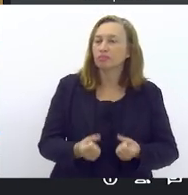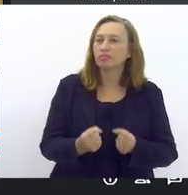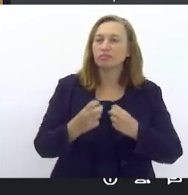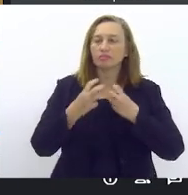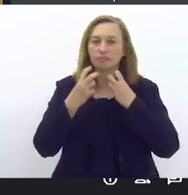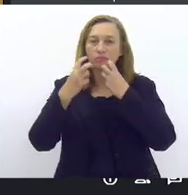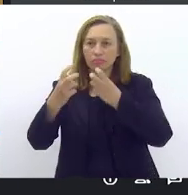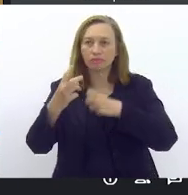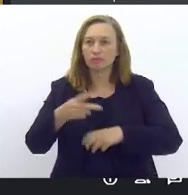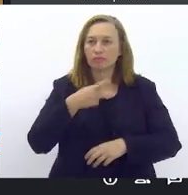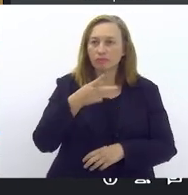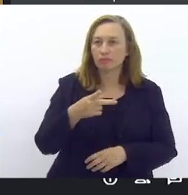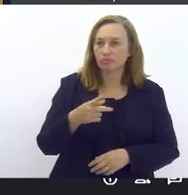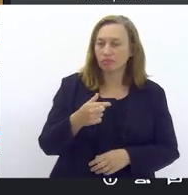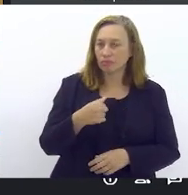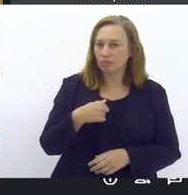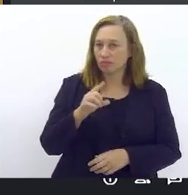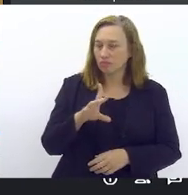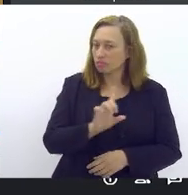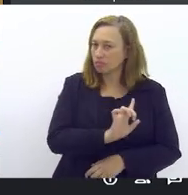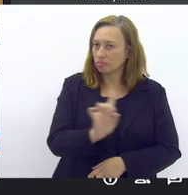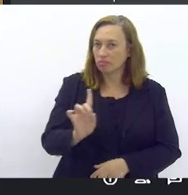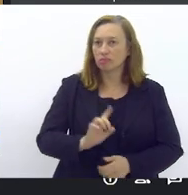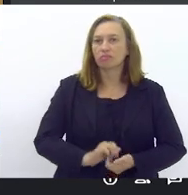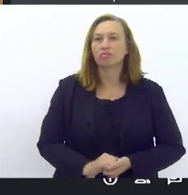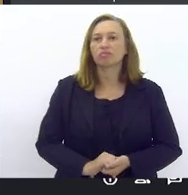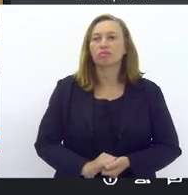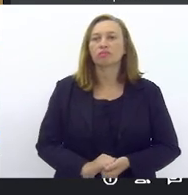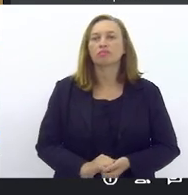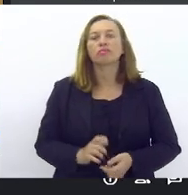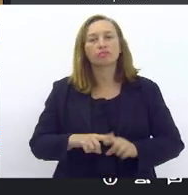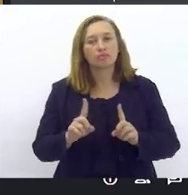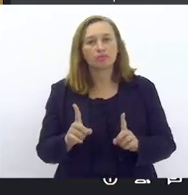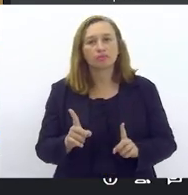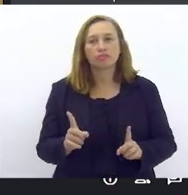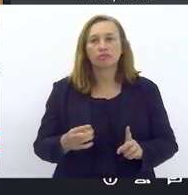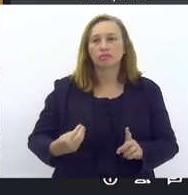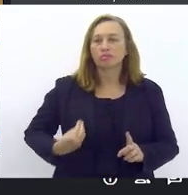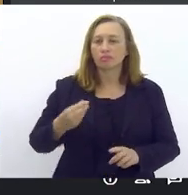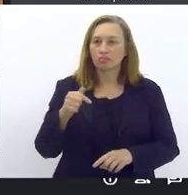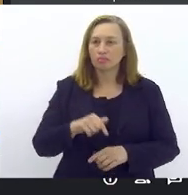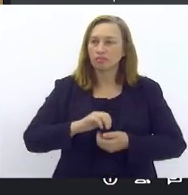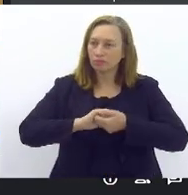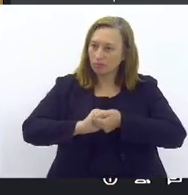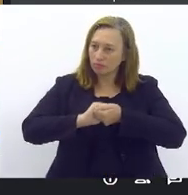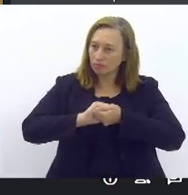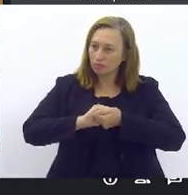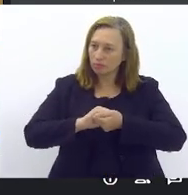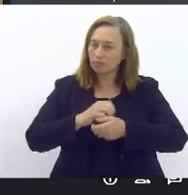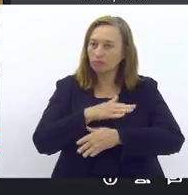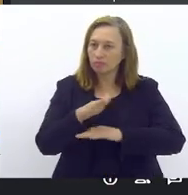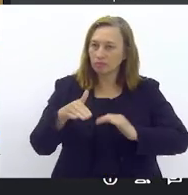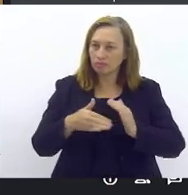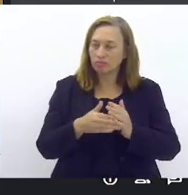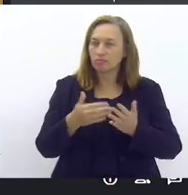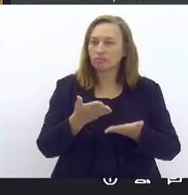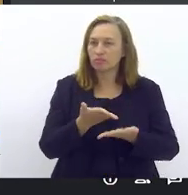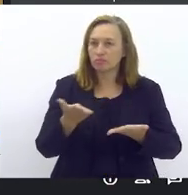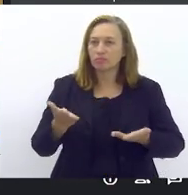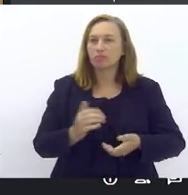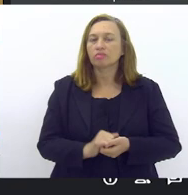gritar e falar, não, ninguém está sozinho. Nós estamos aqui segurando a mão uma das outras. E eu queria